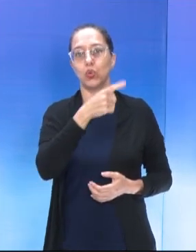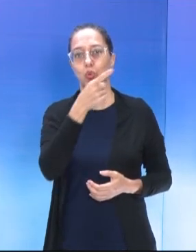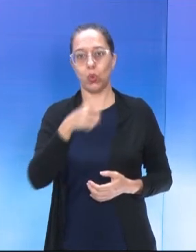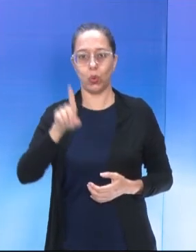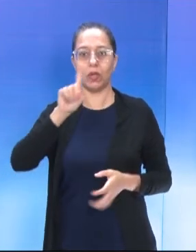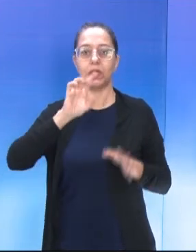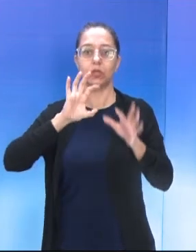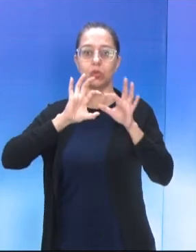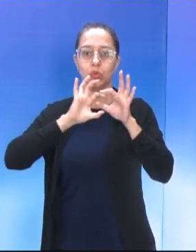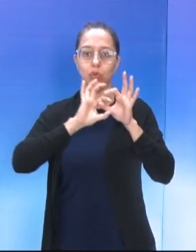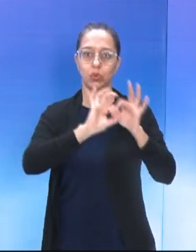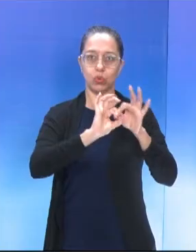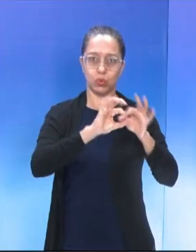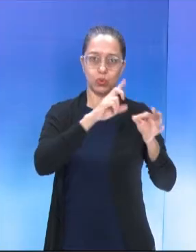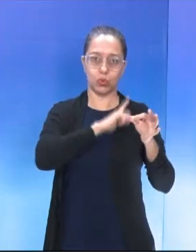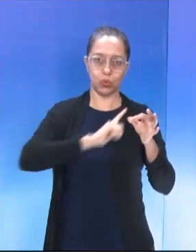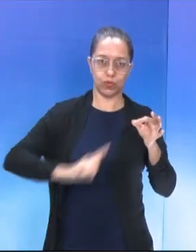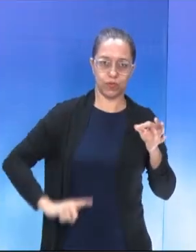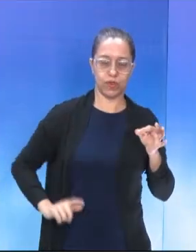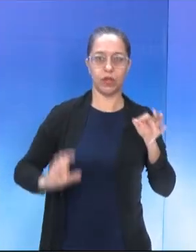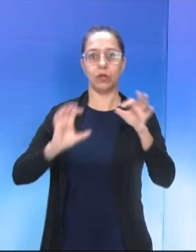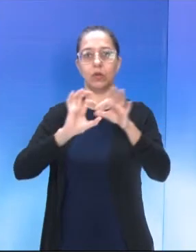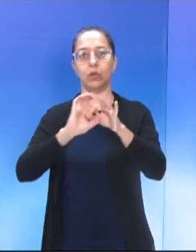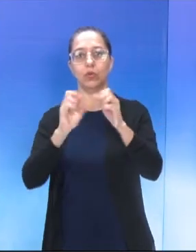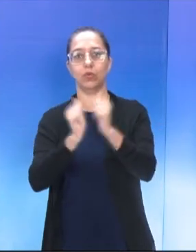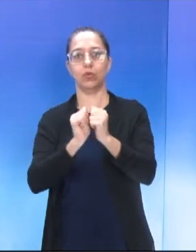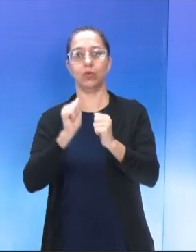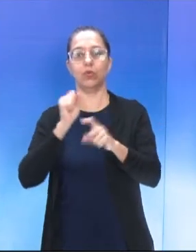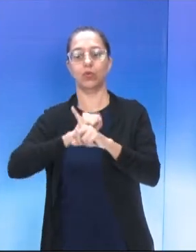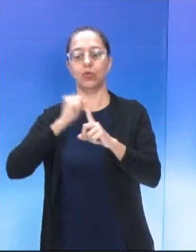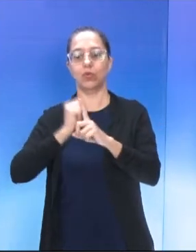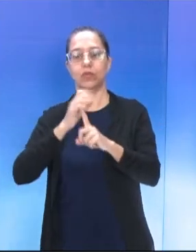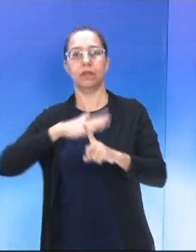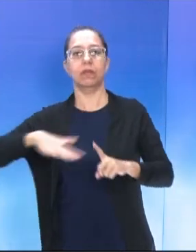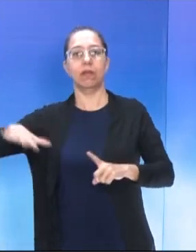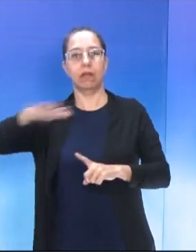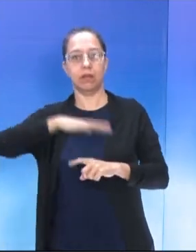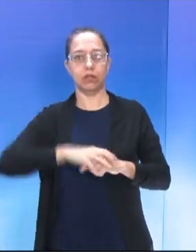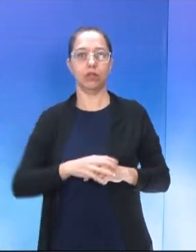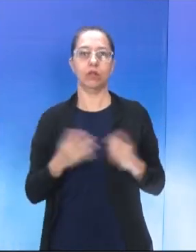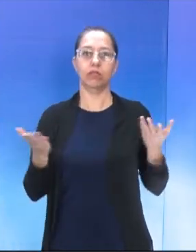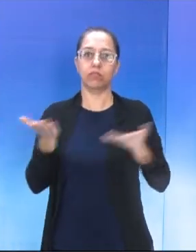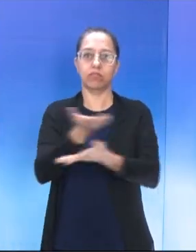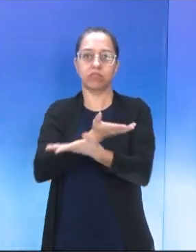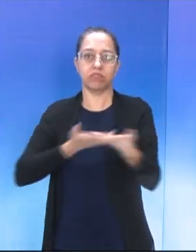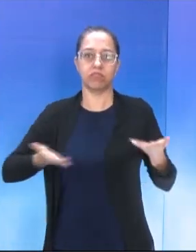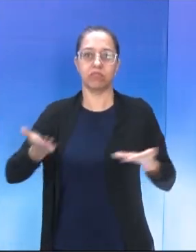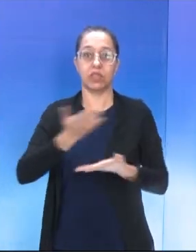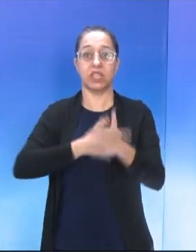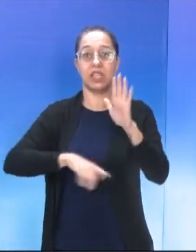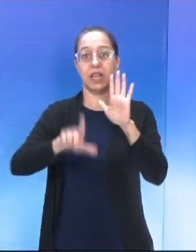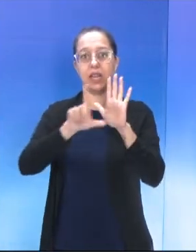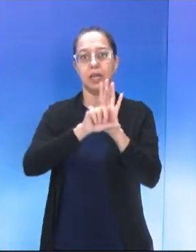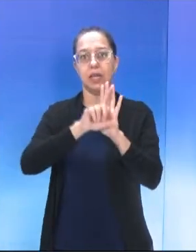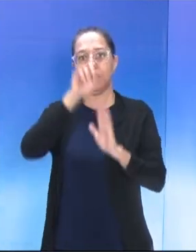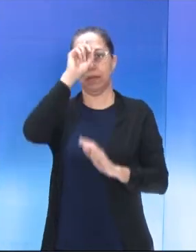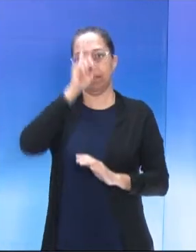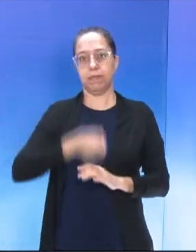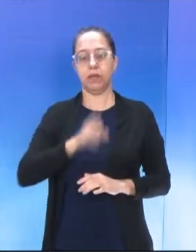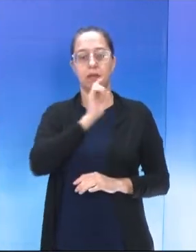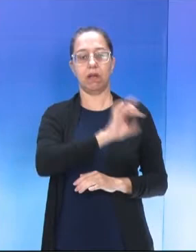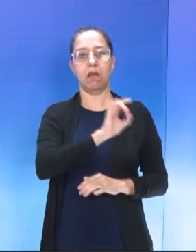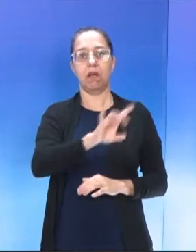governo e sociedade. O governo faz, a sociedade faz, e a lei determina o que cada